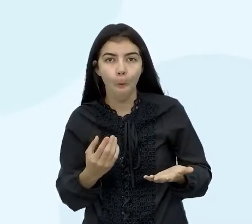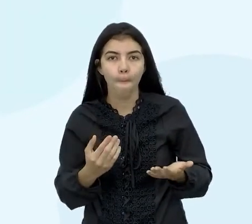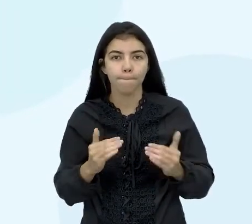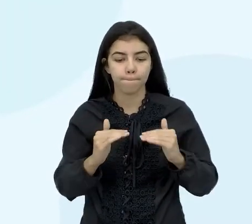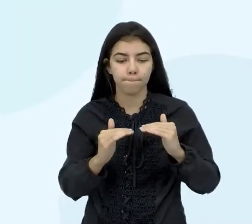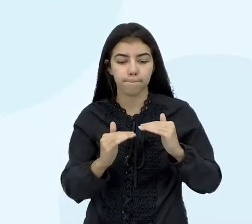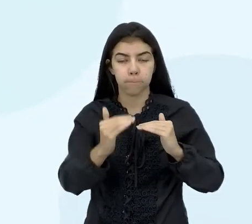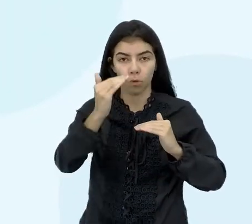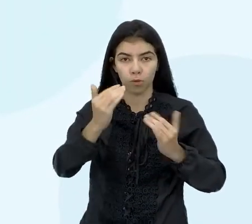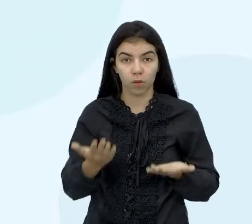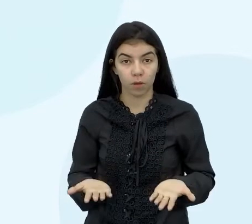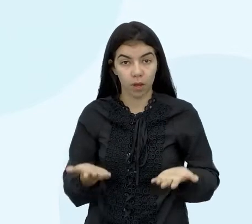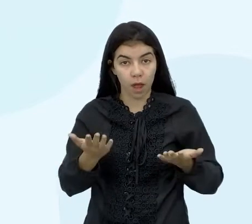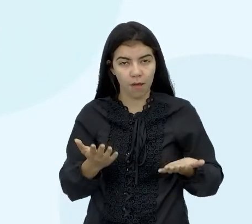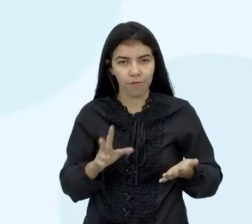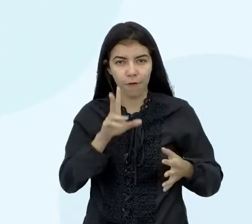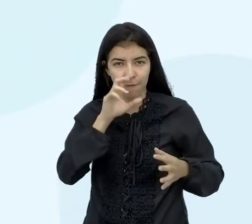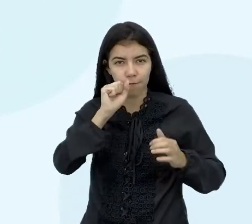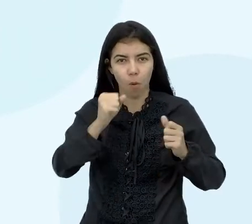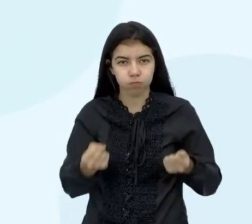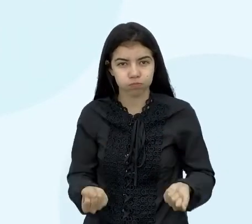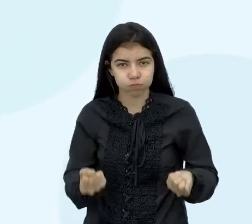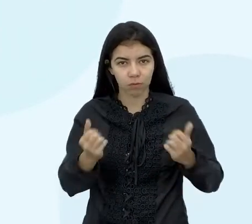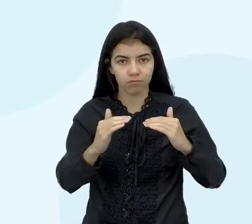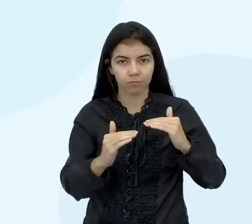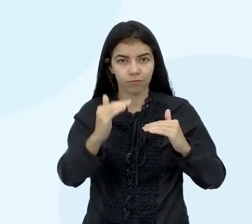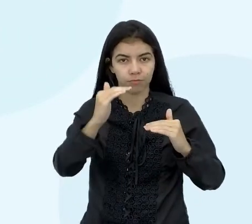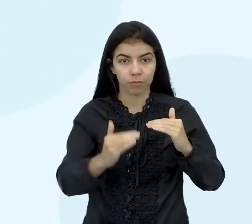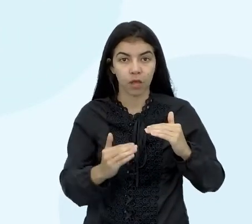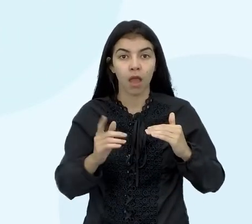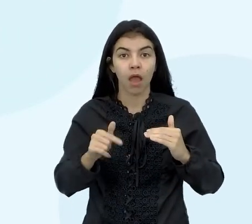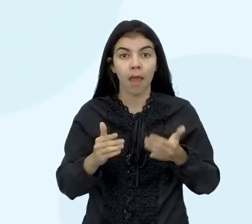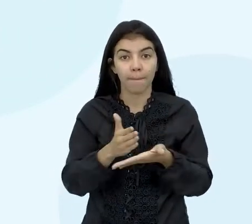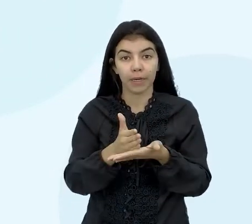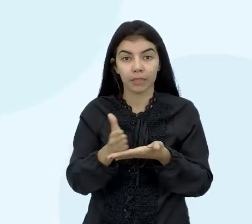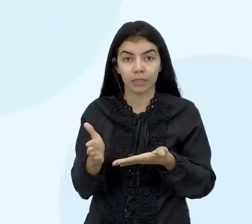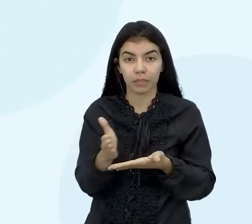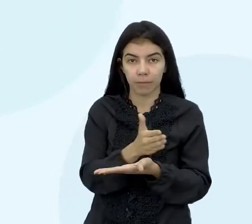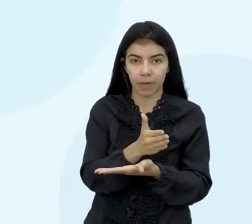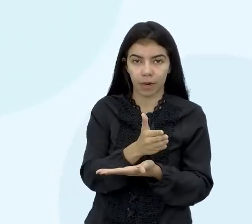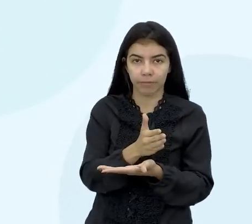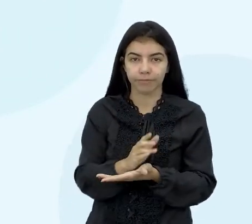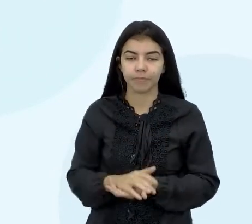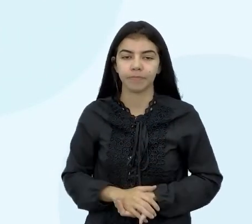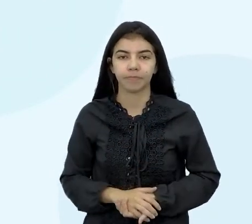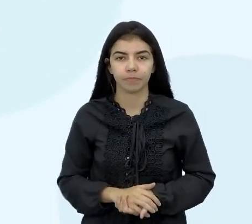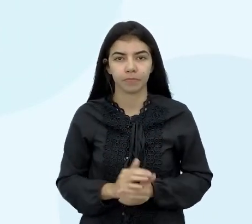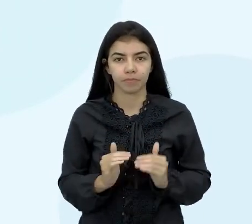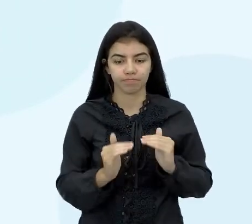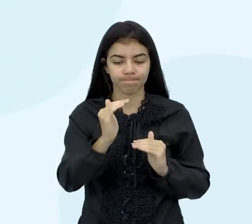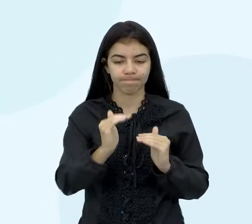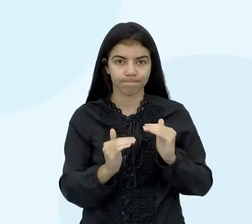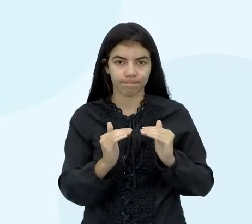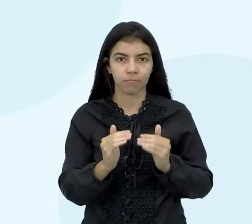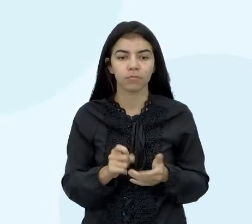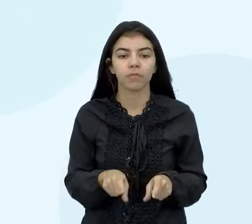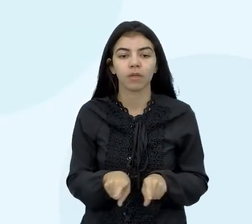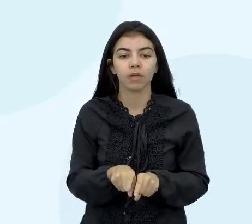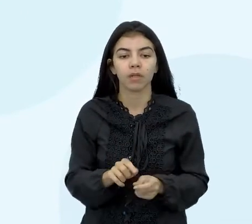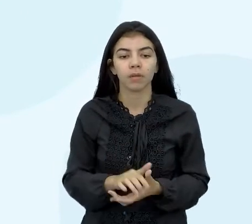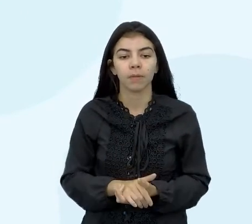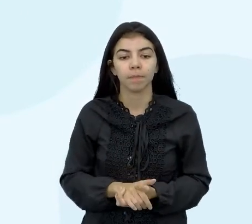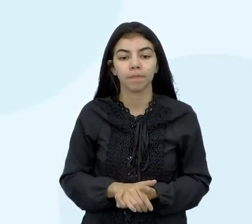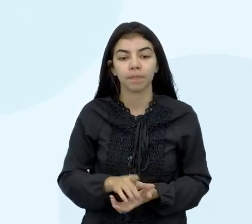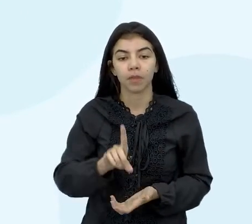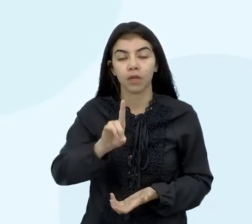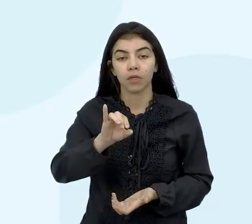vamos dizer assim. Então, você usa a ventilação para fazer esse tipo de separação. A dissolução fracionada é